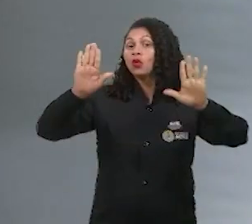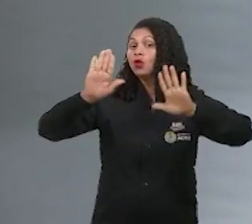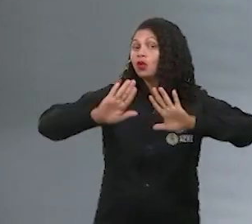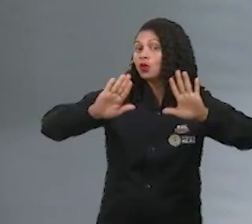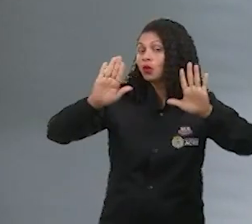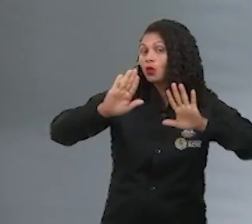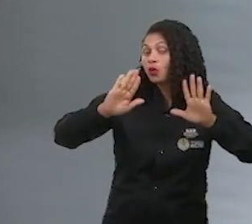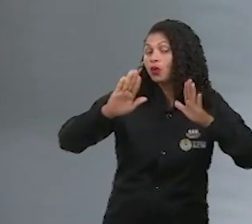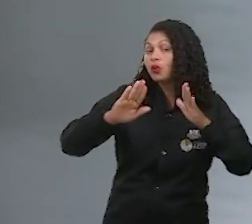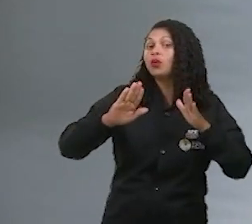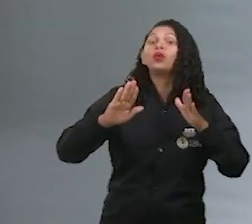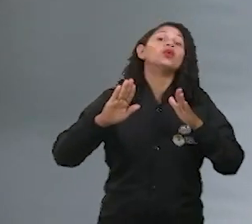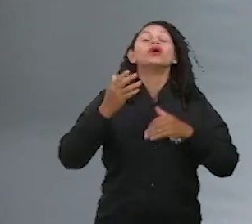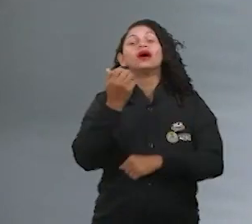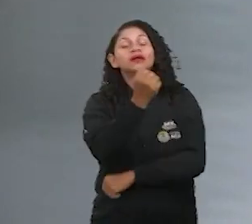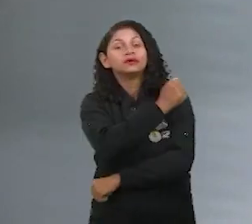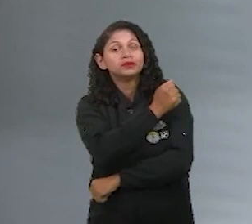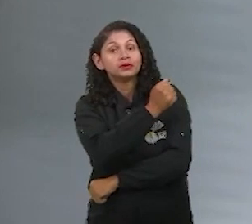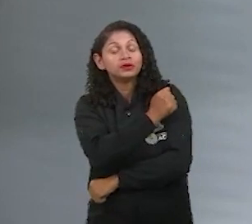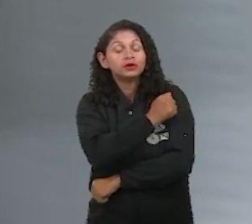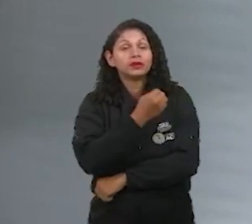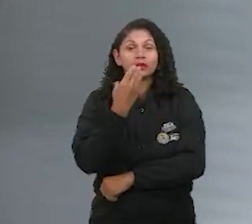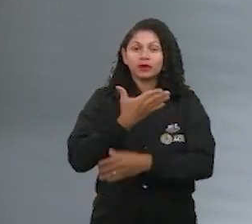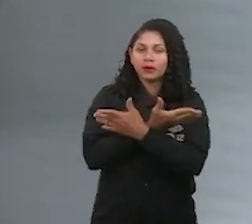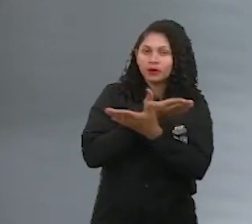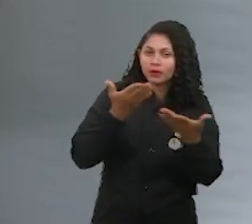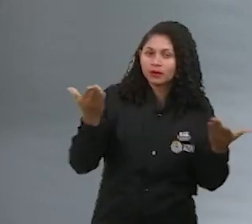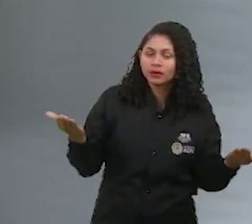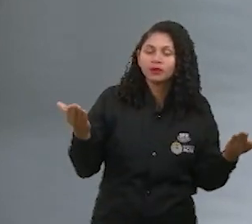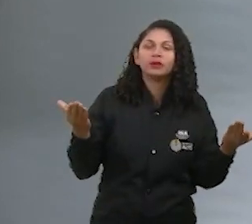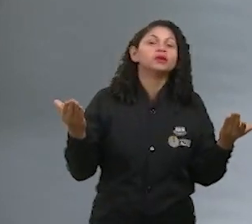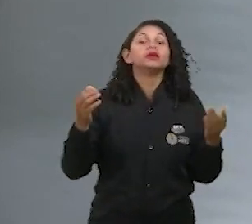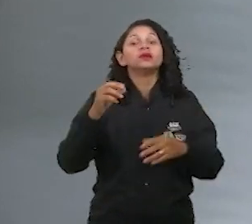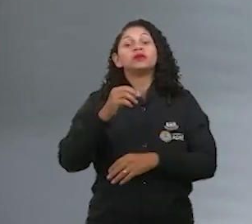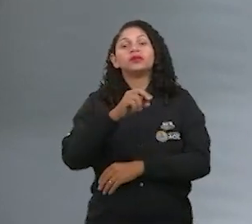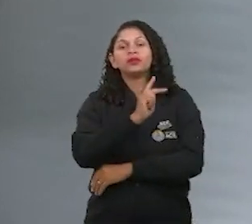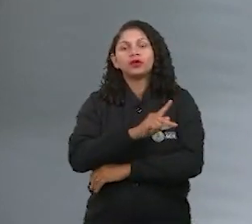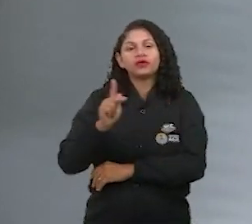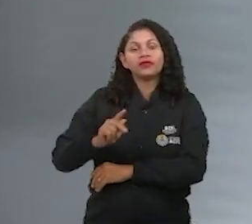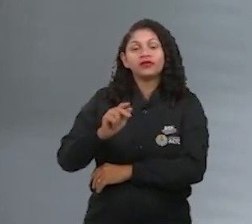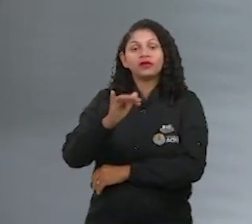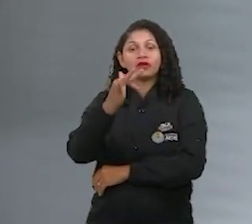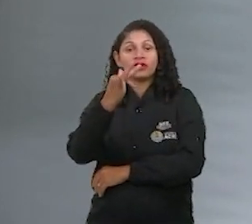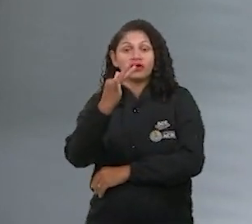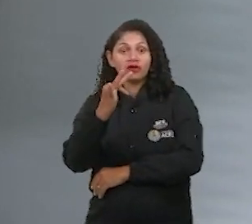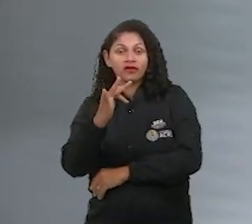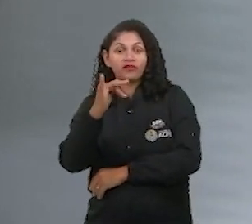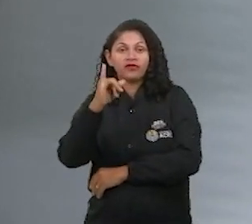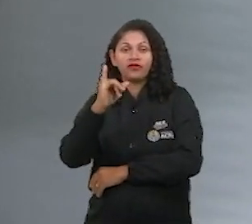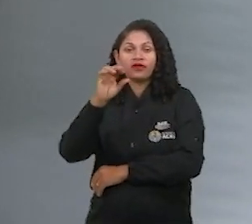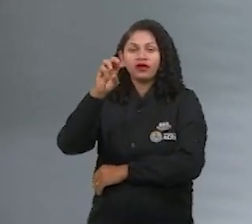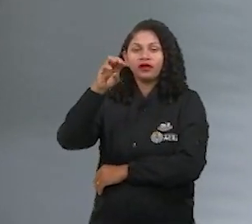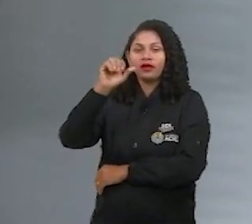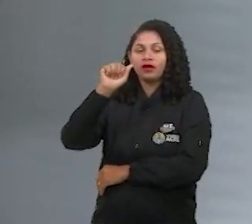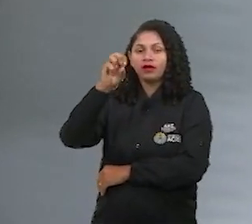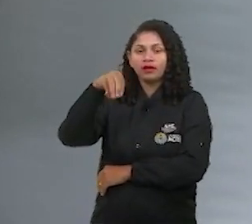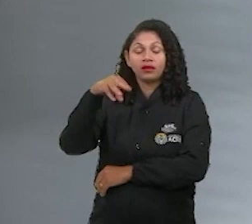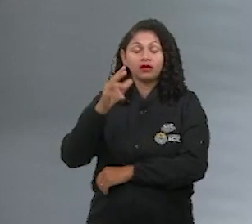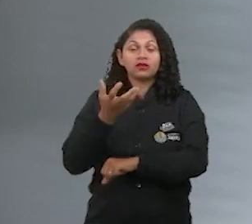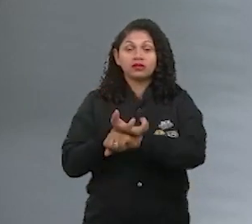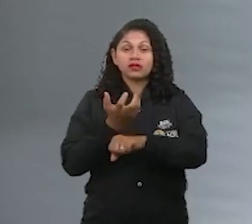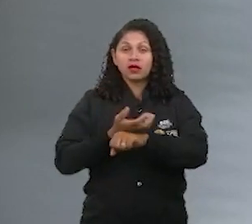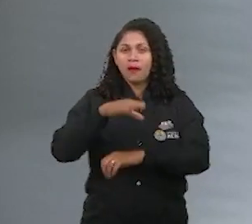Olá, estudantes! Tudo bem com vocês? O meu nome é Fiamma Nascimento, professora de língua portuguesa, e hoje vamos